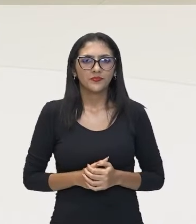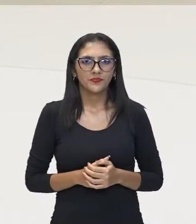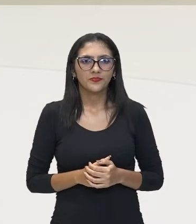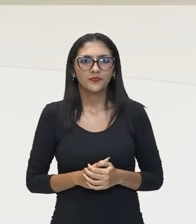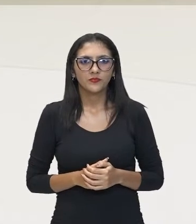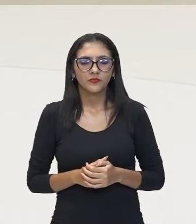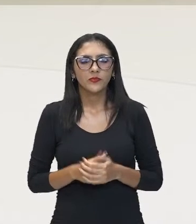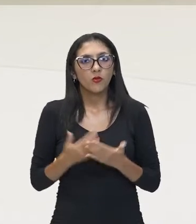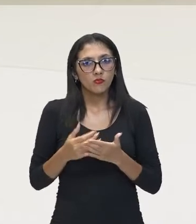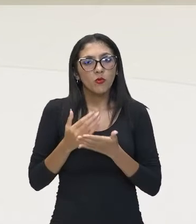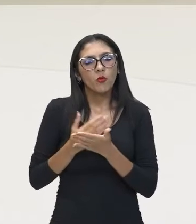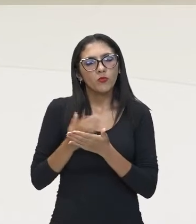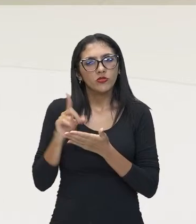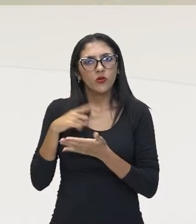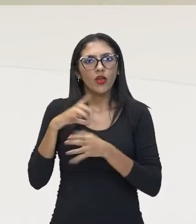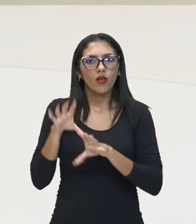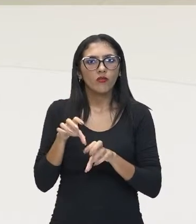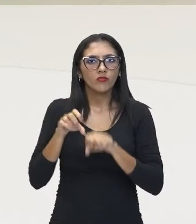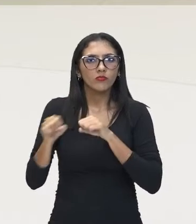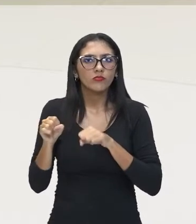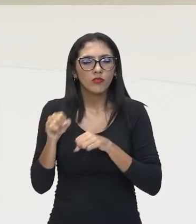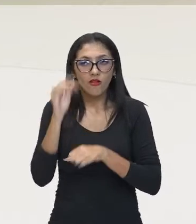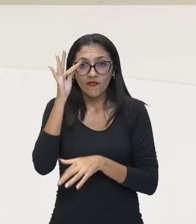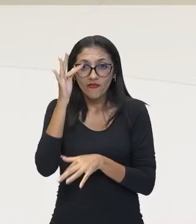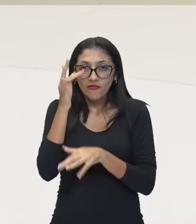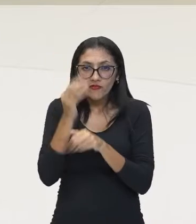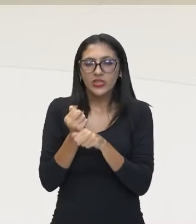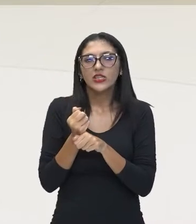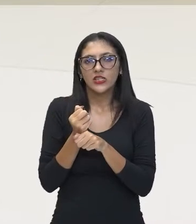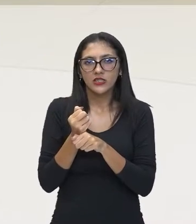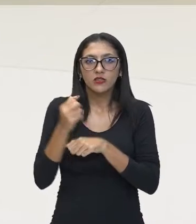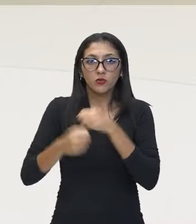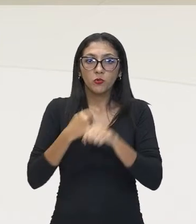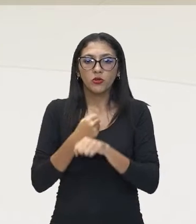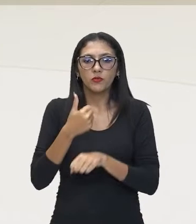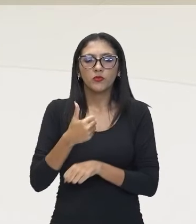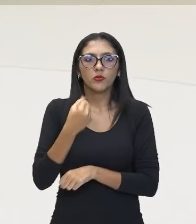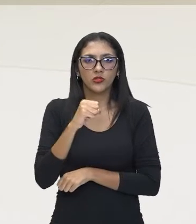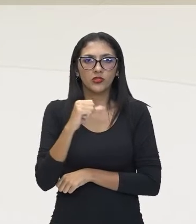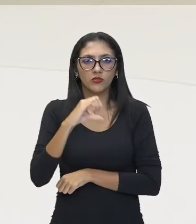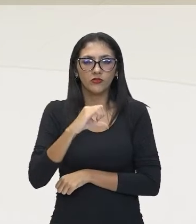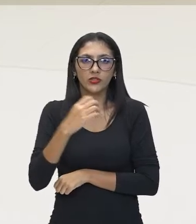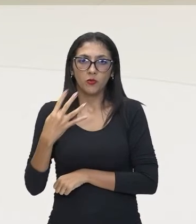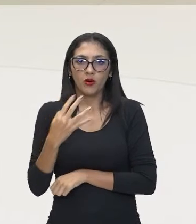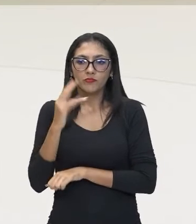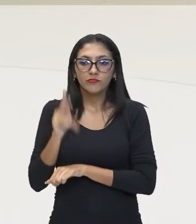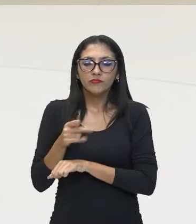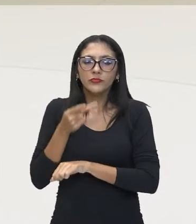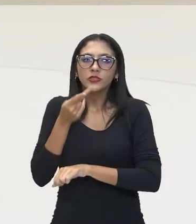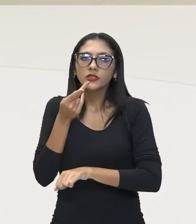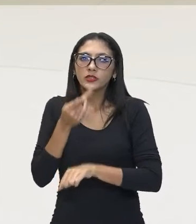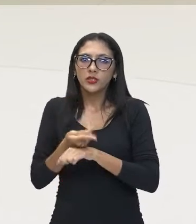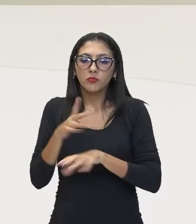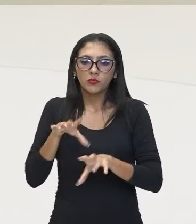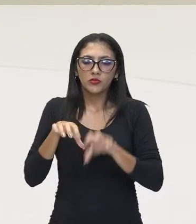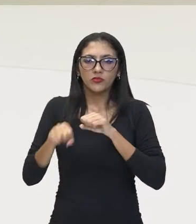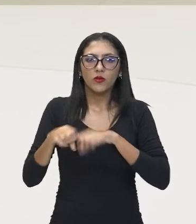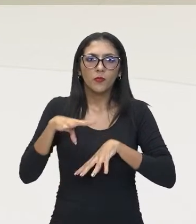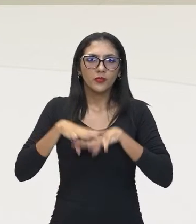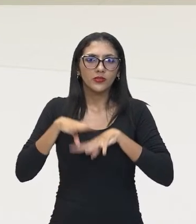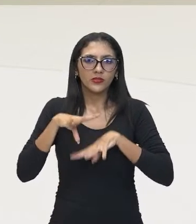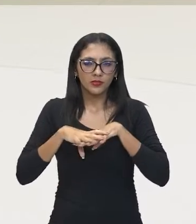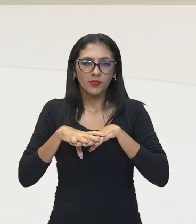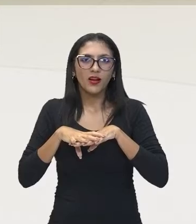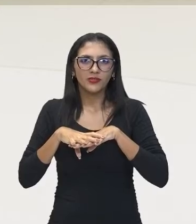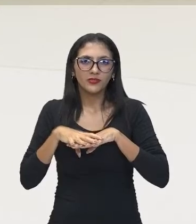Marie se formou em física em 1894 e depois em matemática, tá? Então, sua formação passa